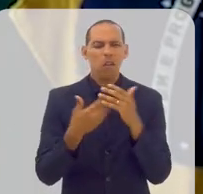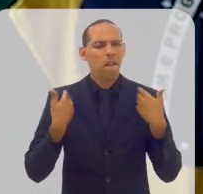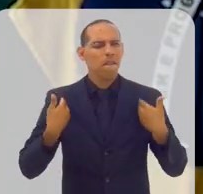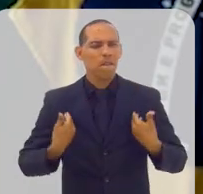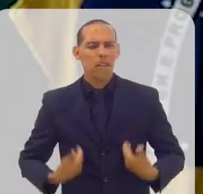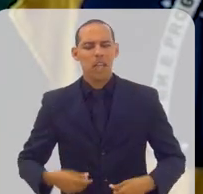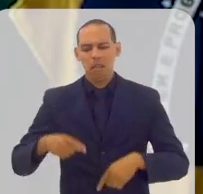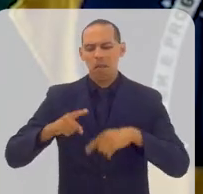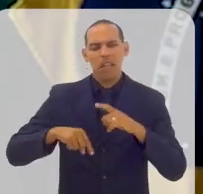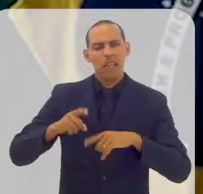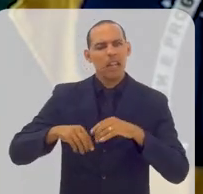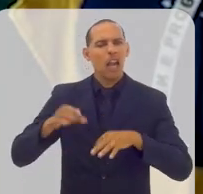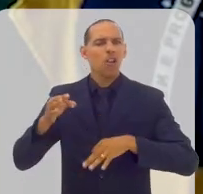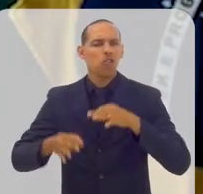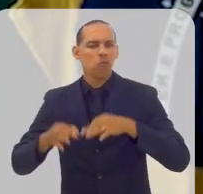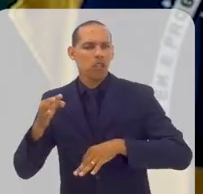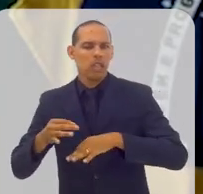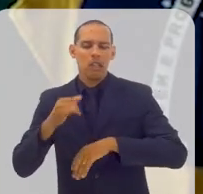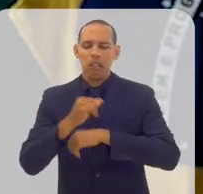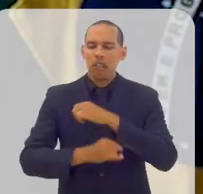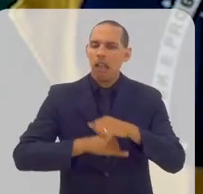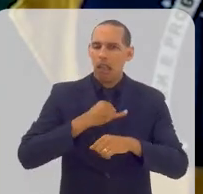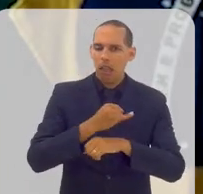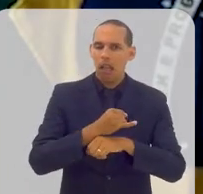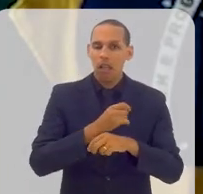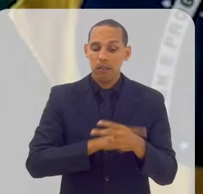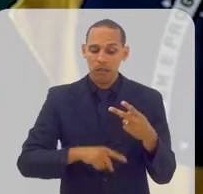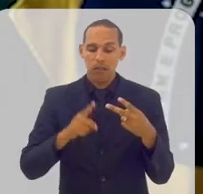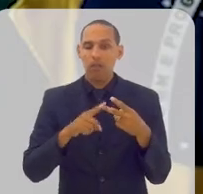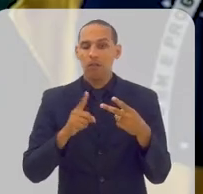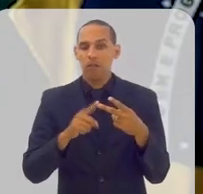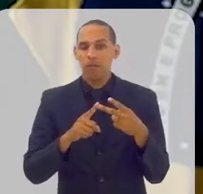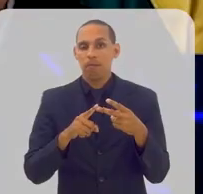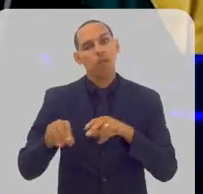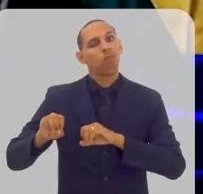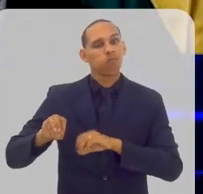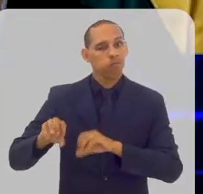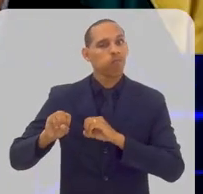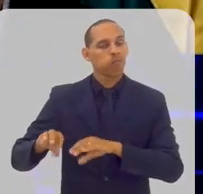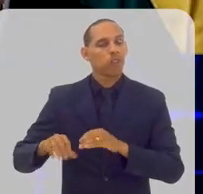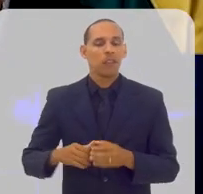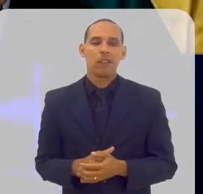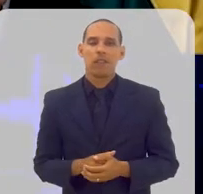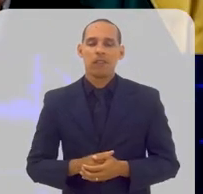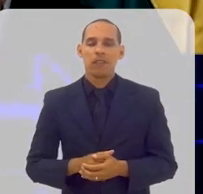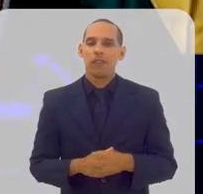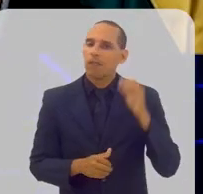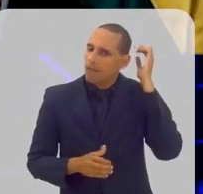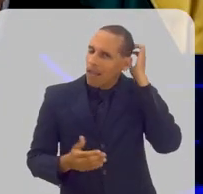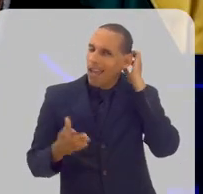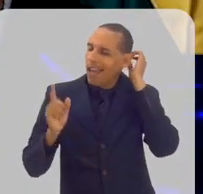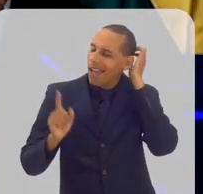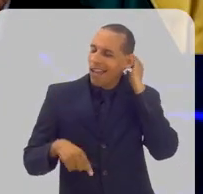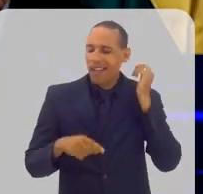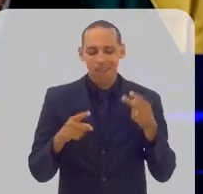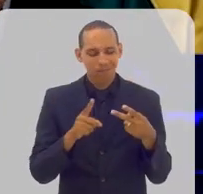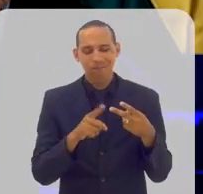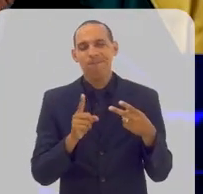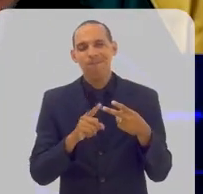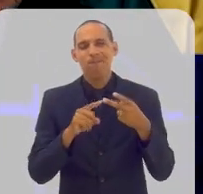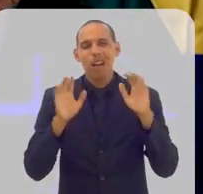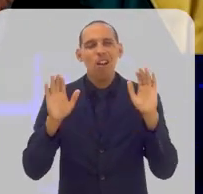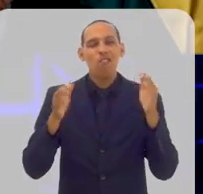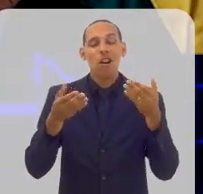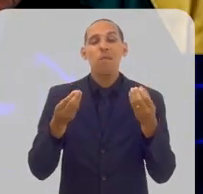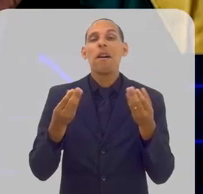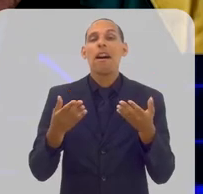físico, material, jurídico, de cibernética. Em segundo lugar, a educação, destacando que este ponto tem que ser